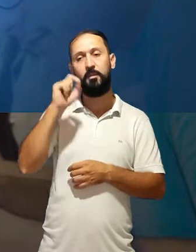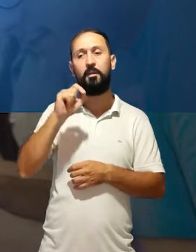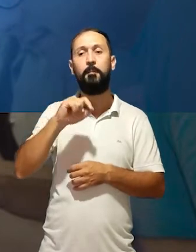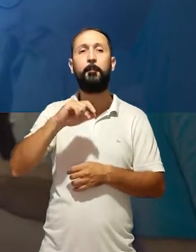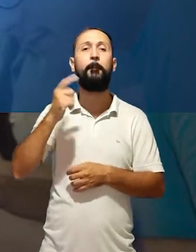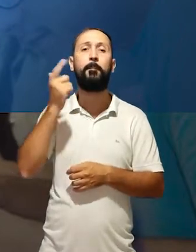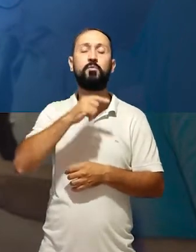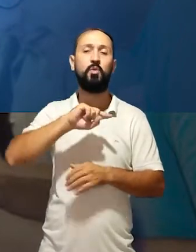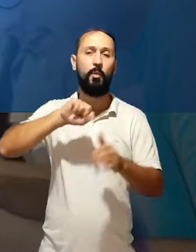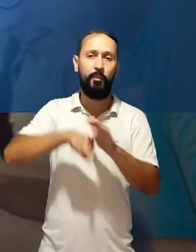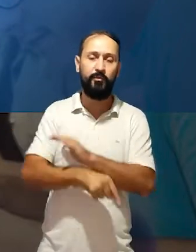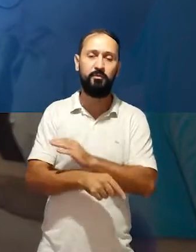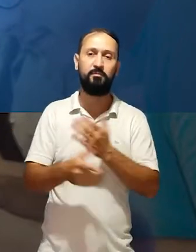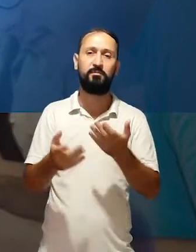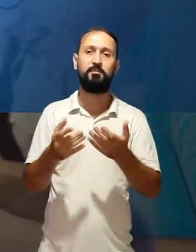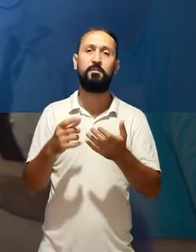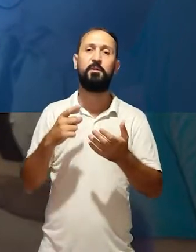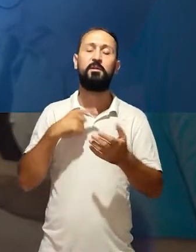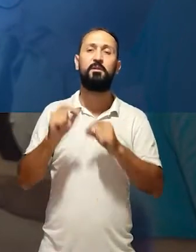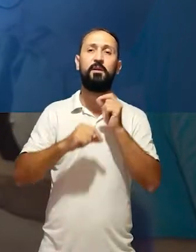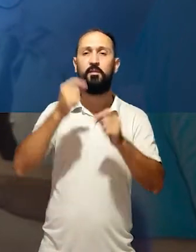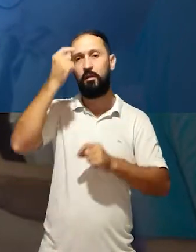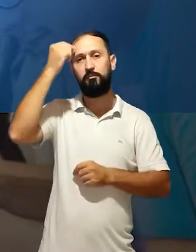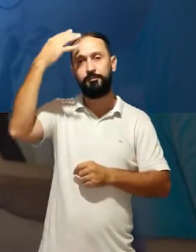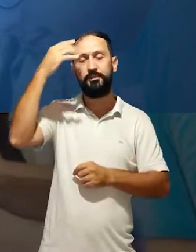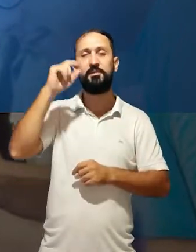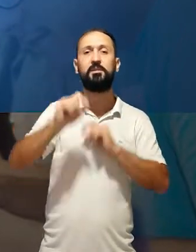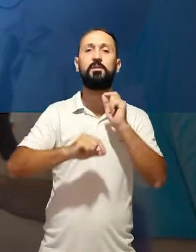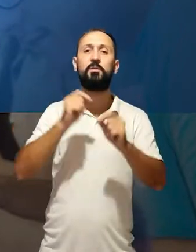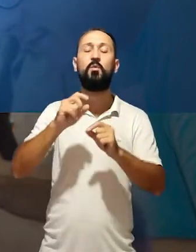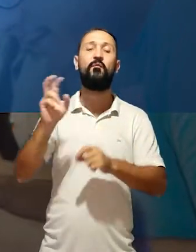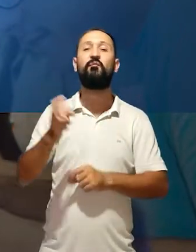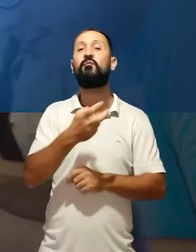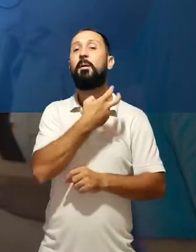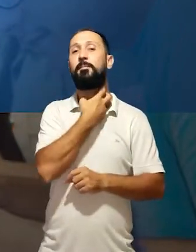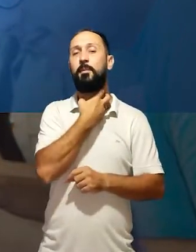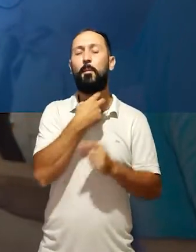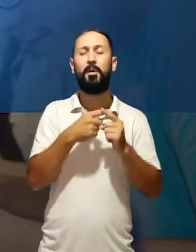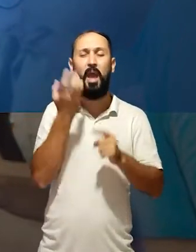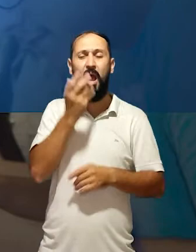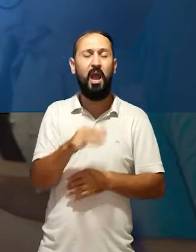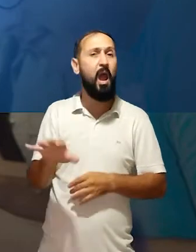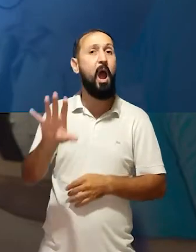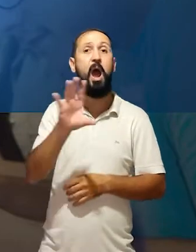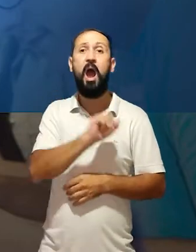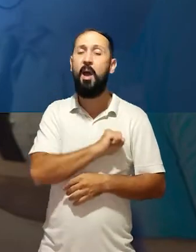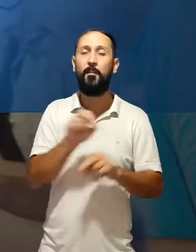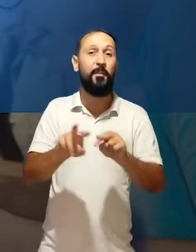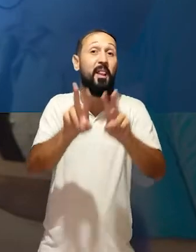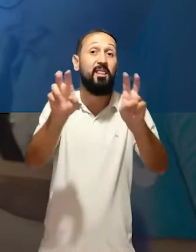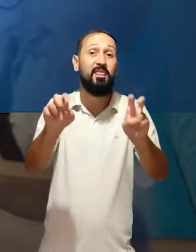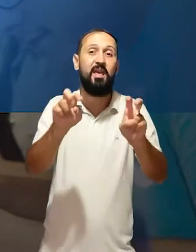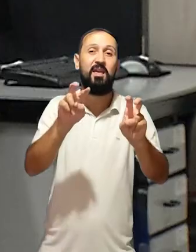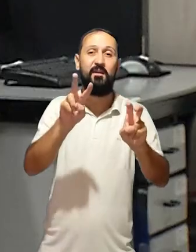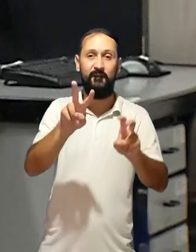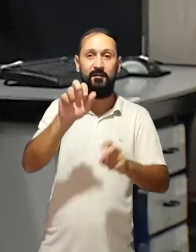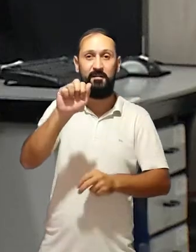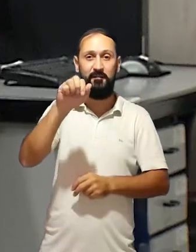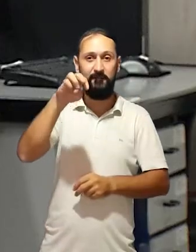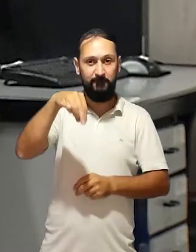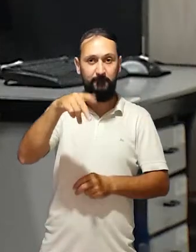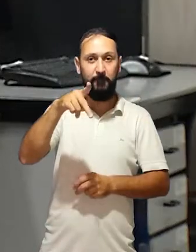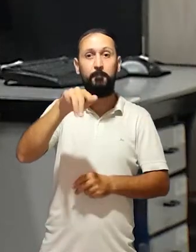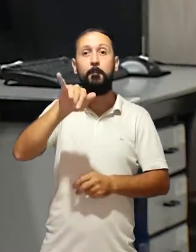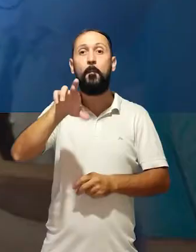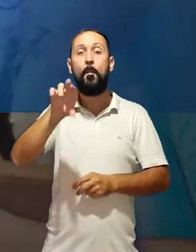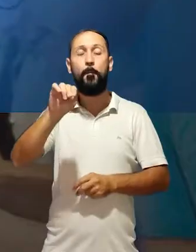achei que poderia me aprofundar um pouco mais. E veio a ideia do vampiro, porque desde criança eu sou apaixonado por vampiro.